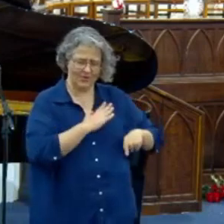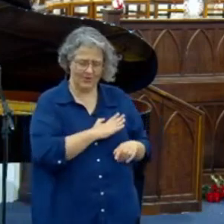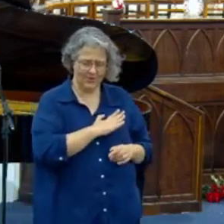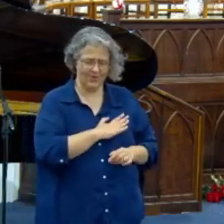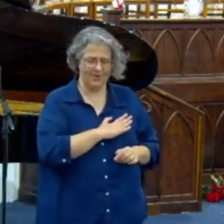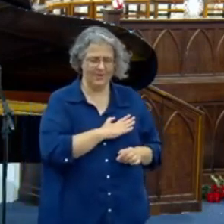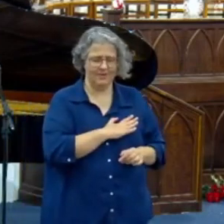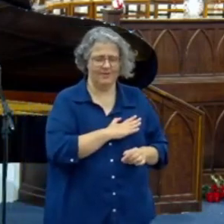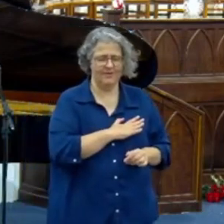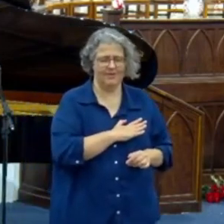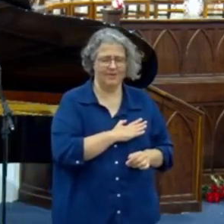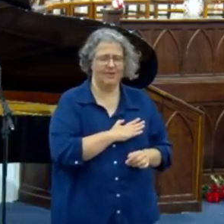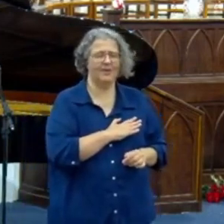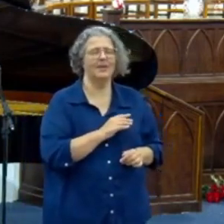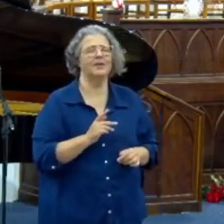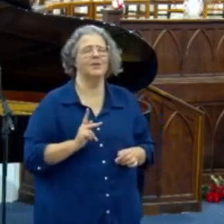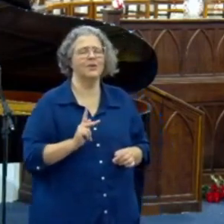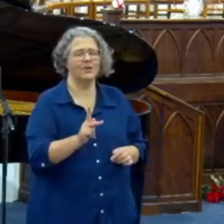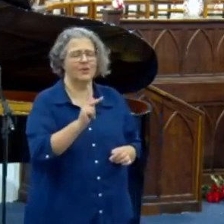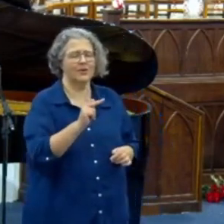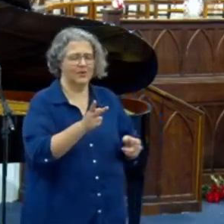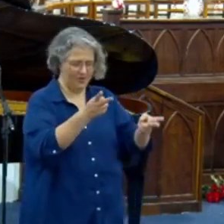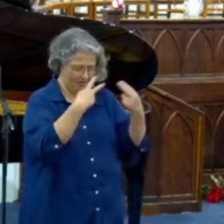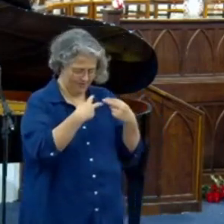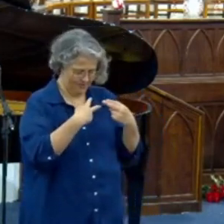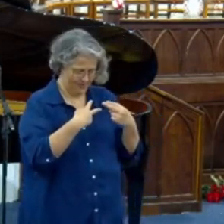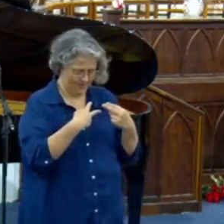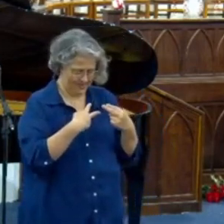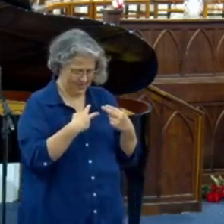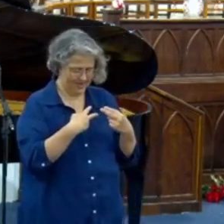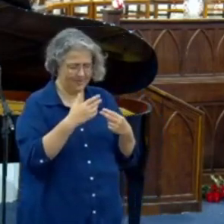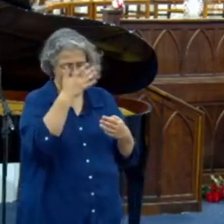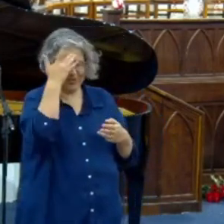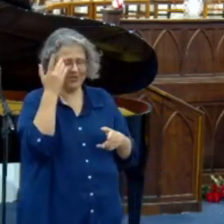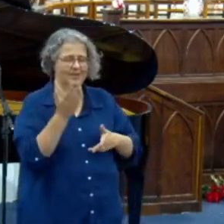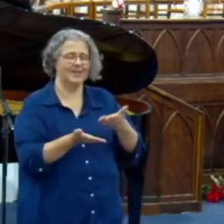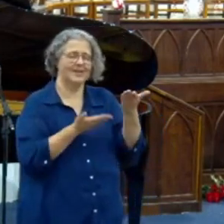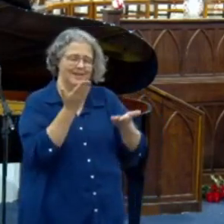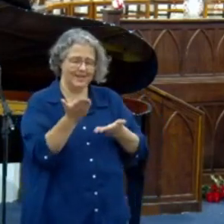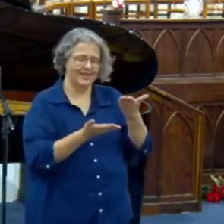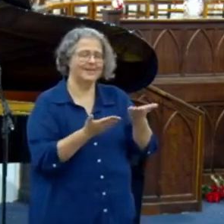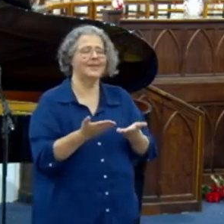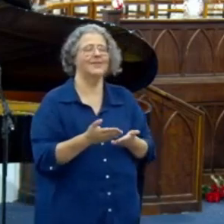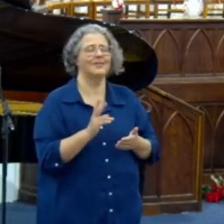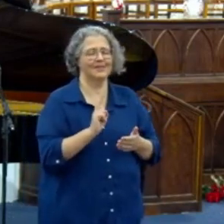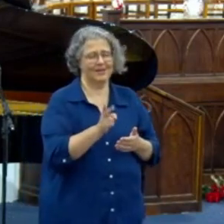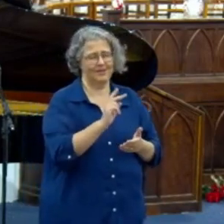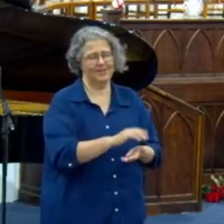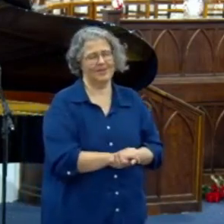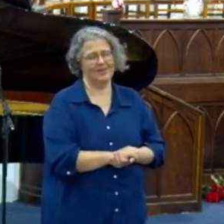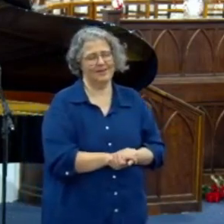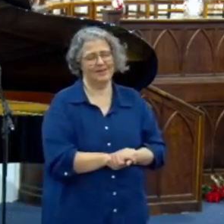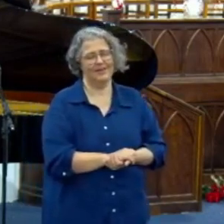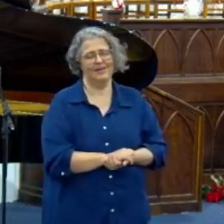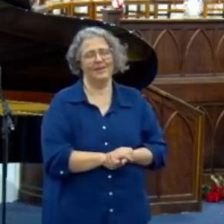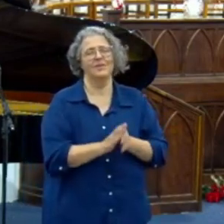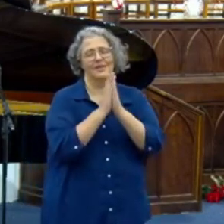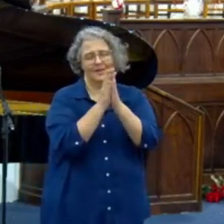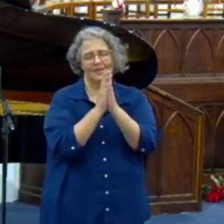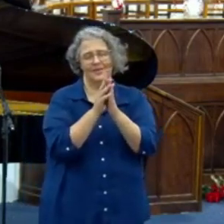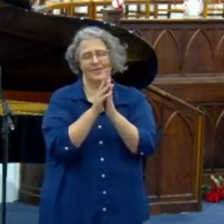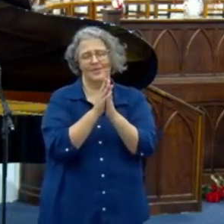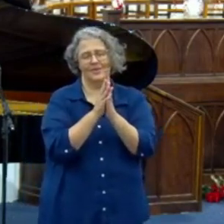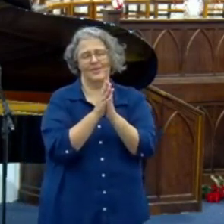Senhor. E que o Senhor continue a ver em nós pessoas que te seguem verdadeiramente, apesar de qualquer coisa. Essa é a nossa